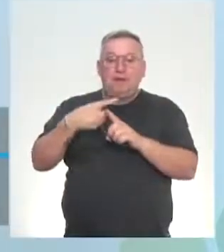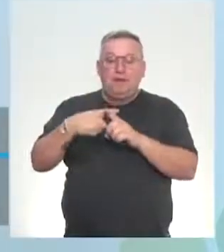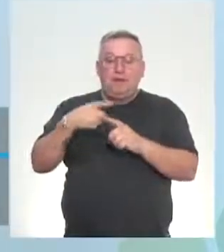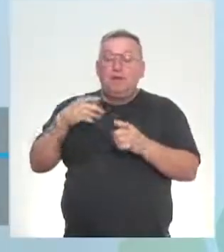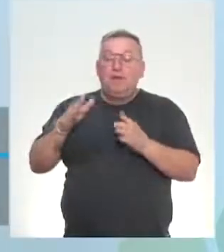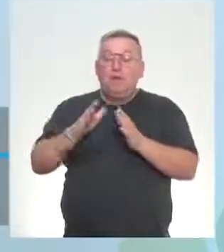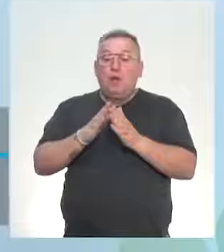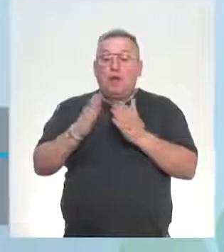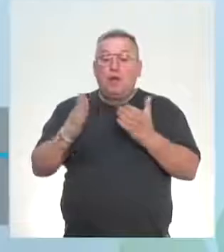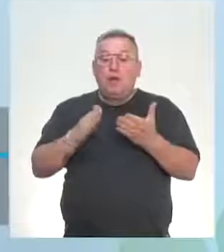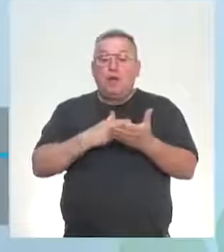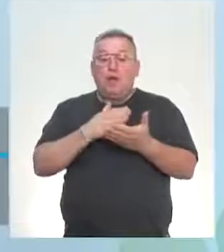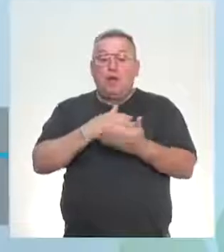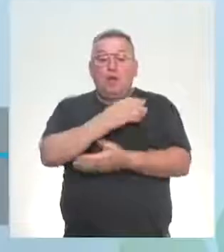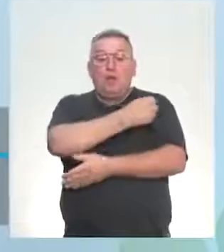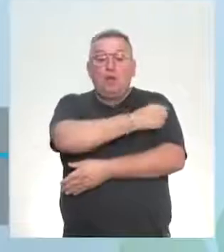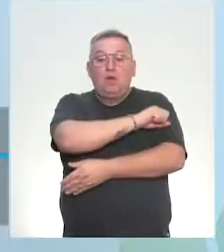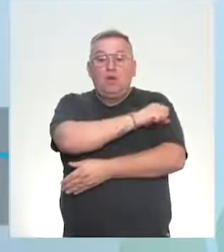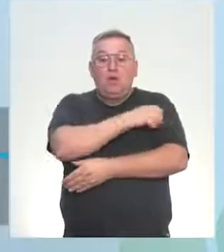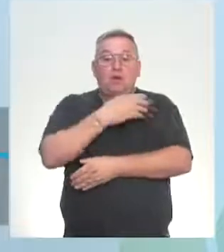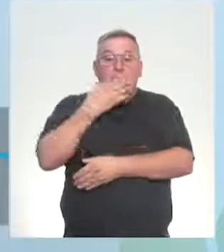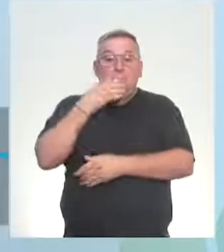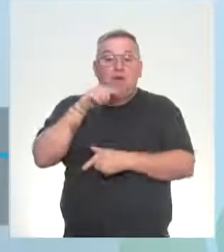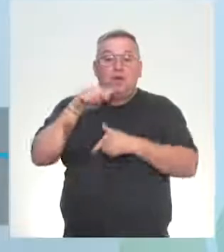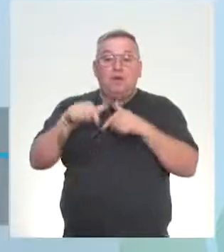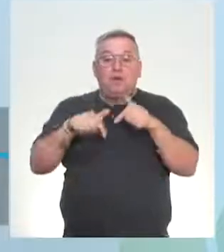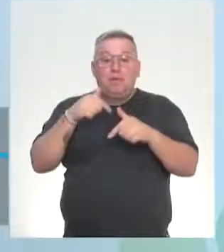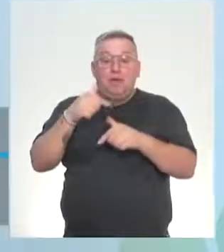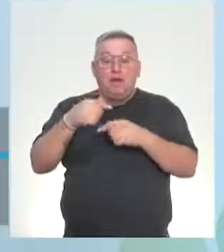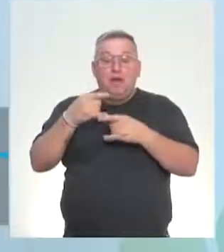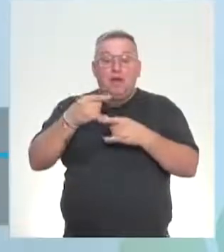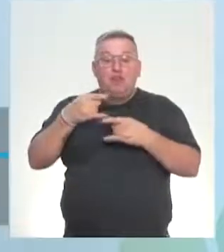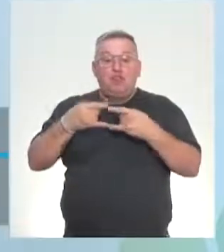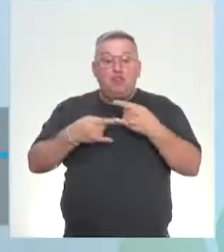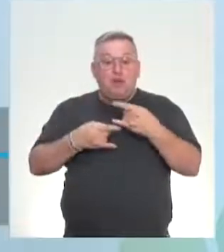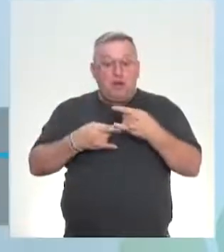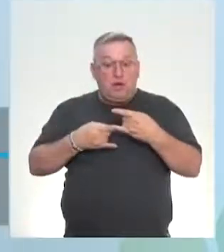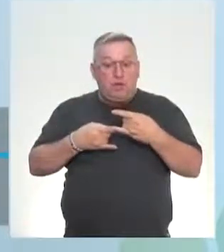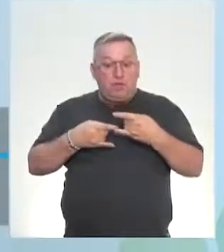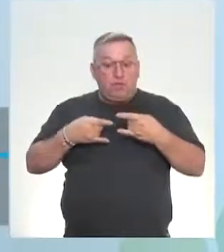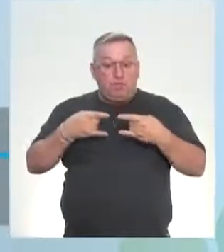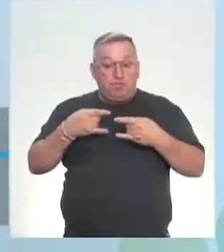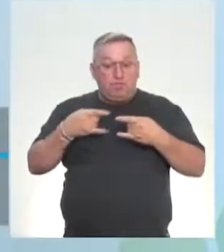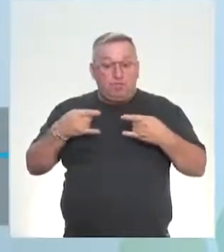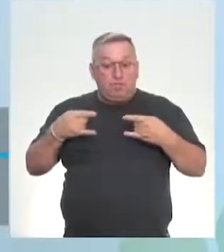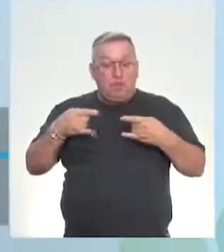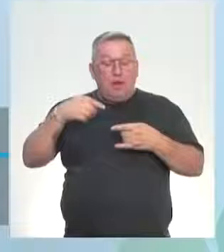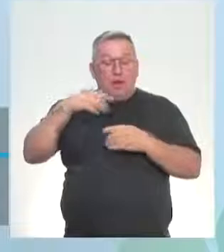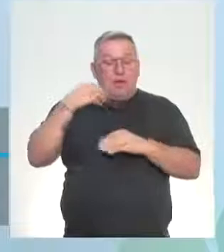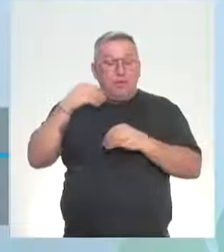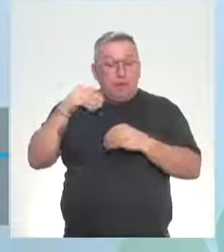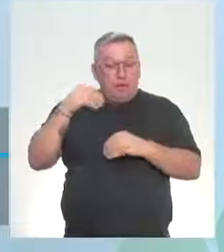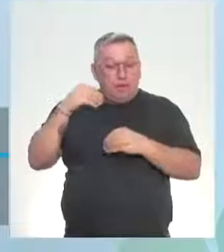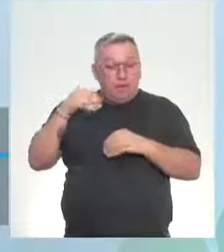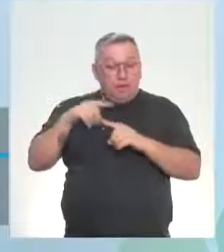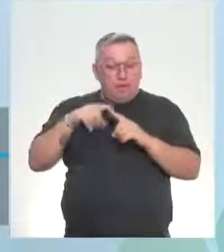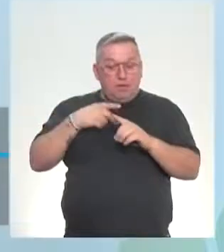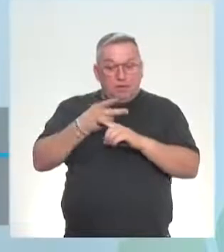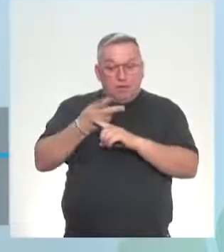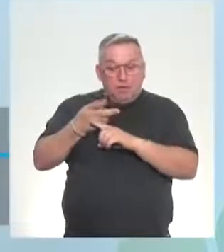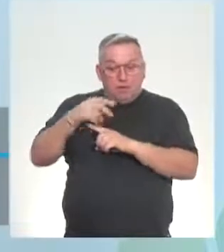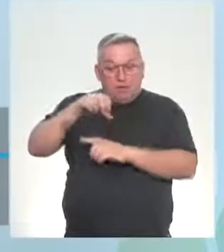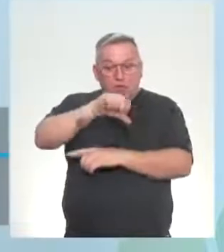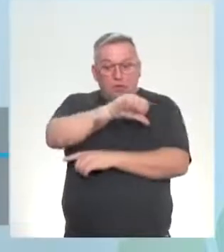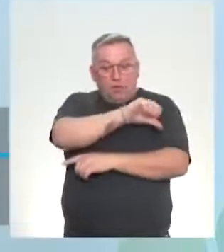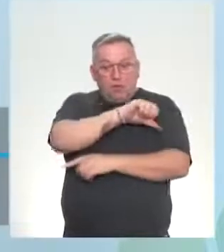do aluno do 8º ano, a atividade pede para trabalhar charge meme. E não tinha nenhuma lá, nenhum desenho. Então, eu busquei do 9º ano que tinha